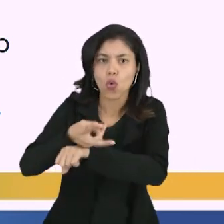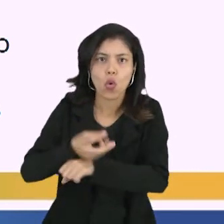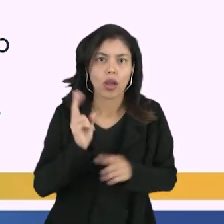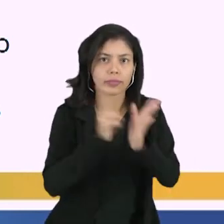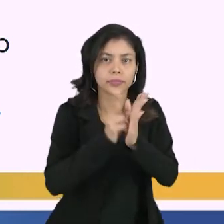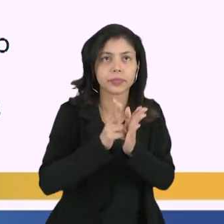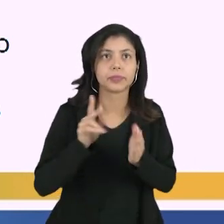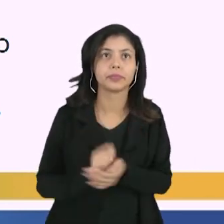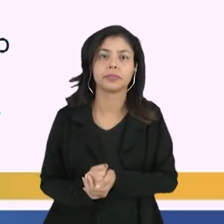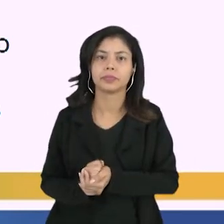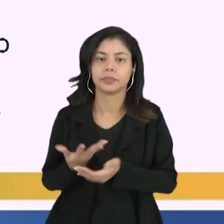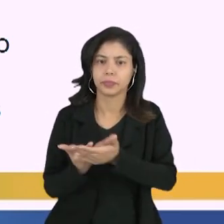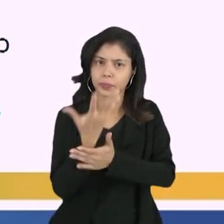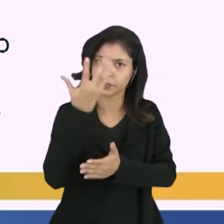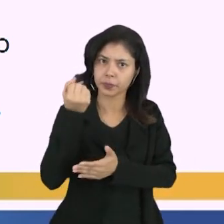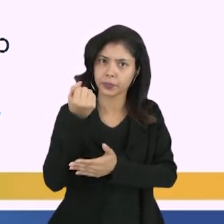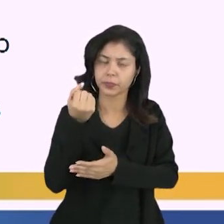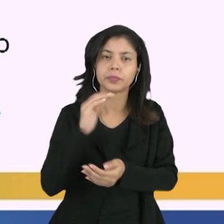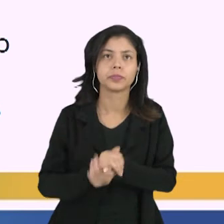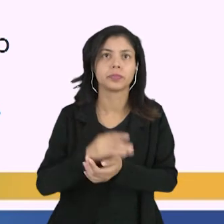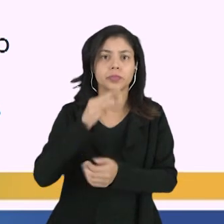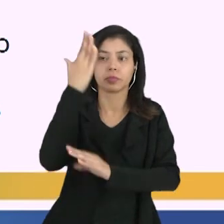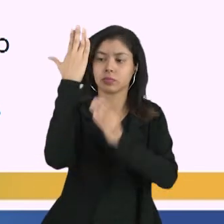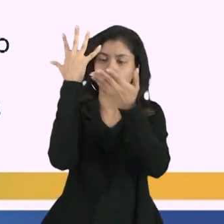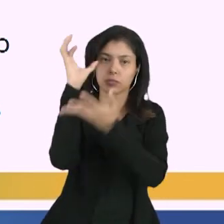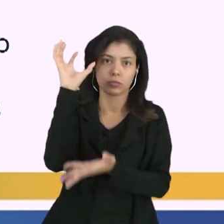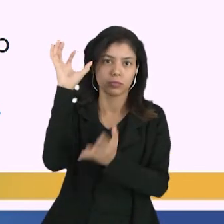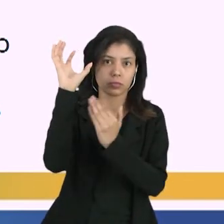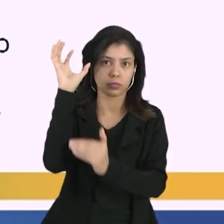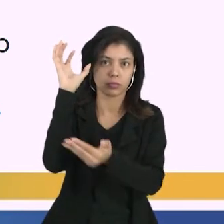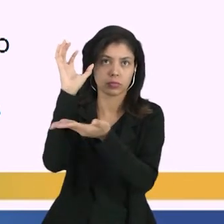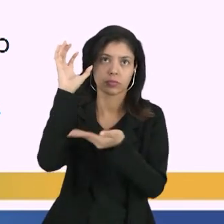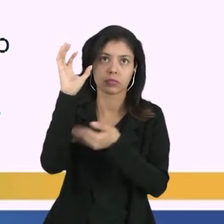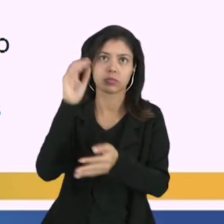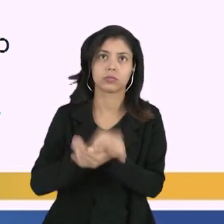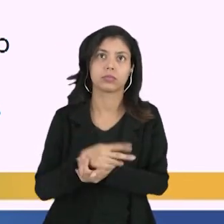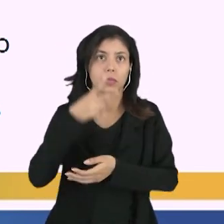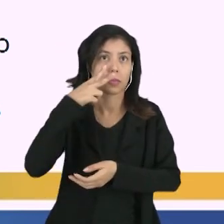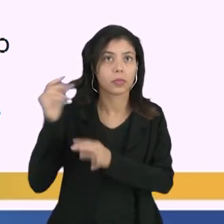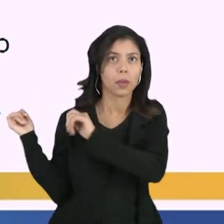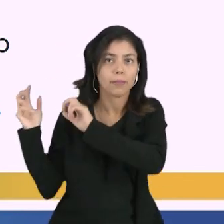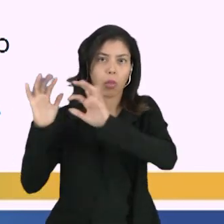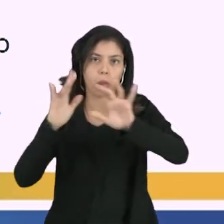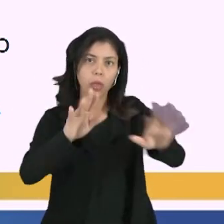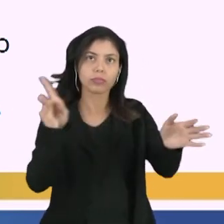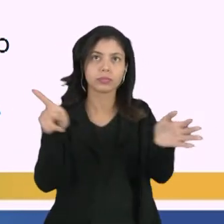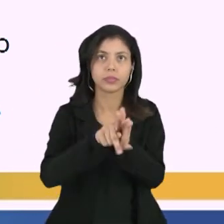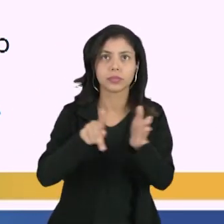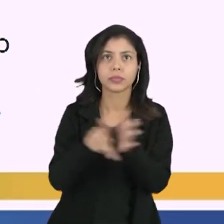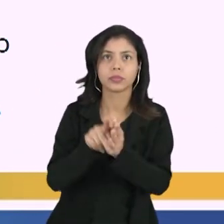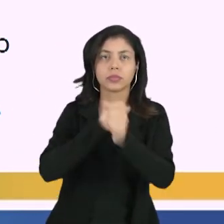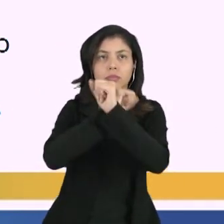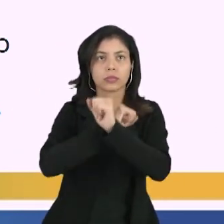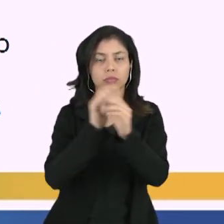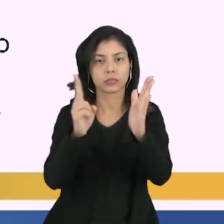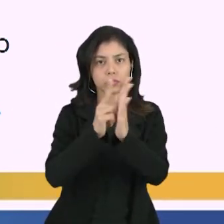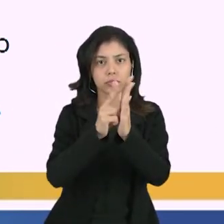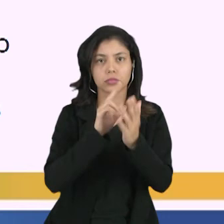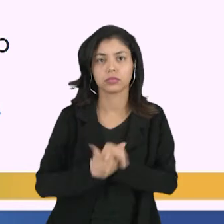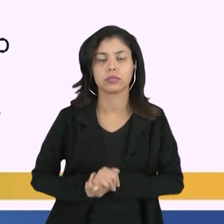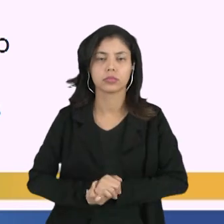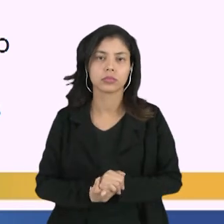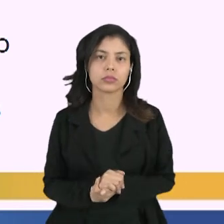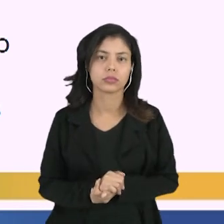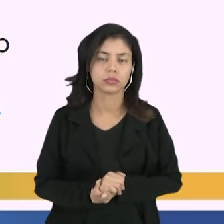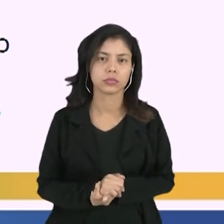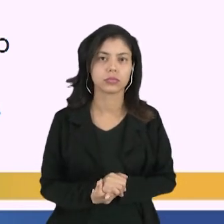na extração da borracha e as epidemias introduzidas pelo invasor europeu e a escravidão dos índios. E aí, pessoal, né?